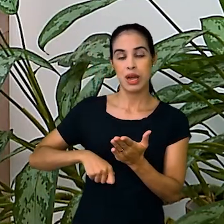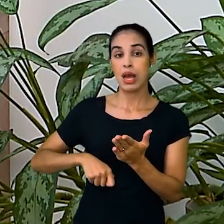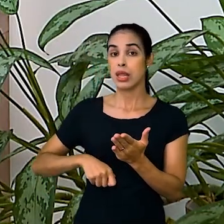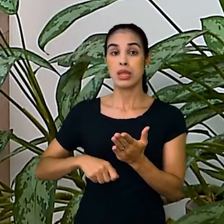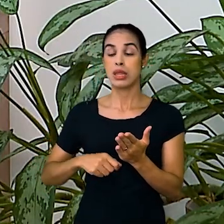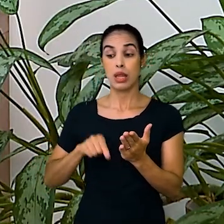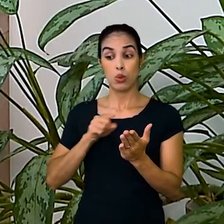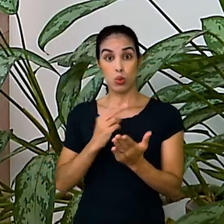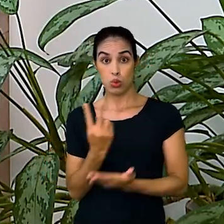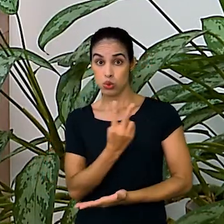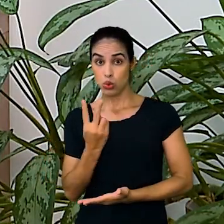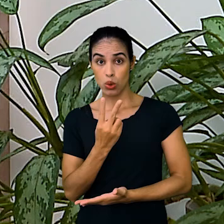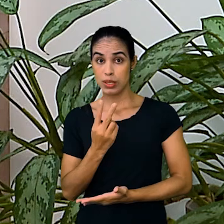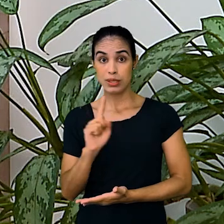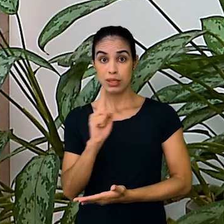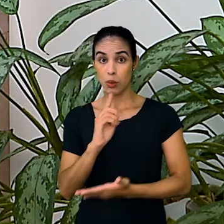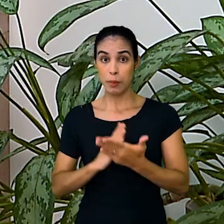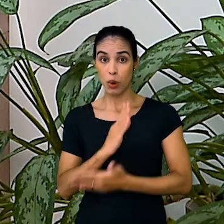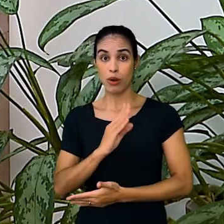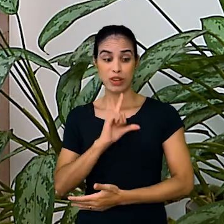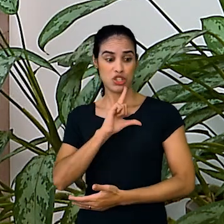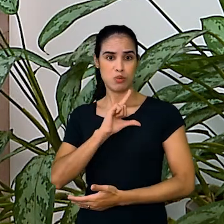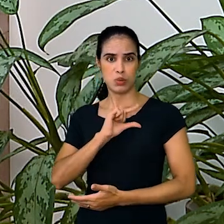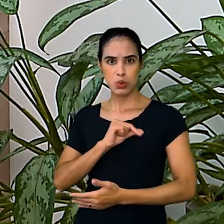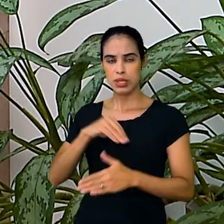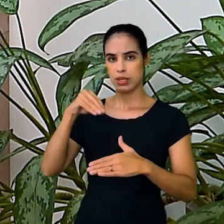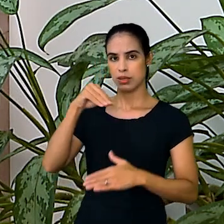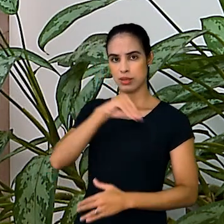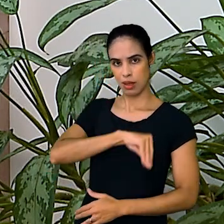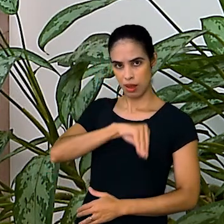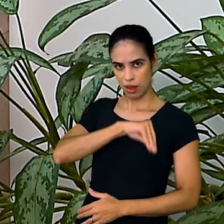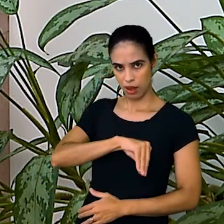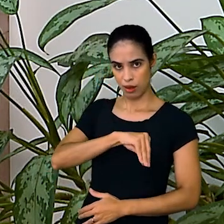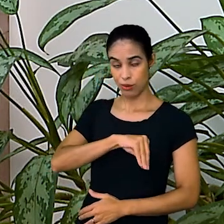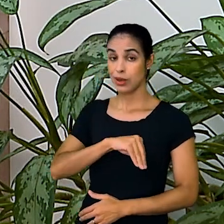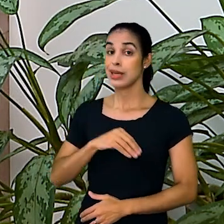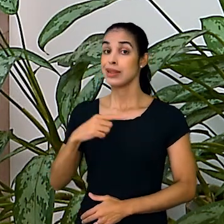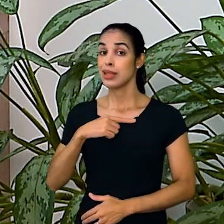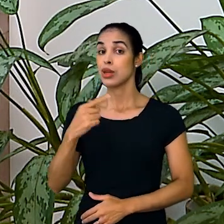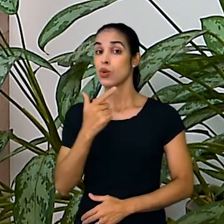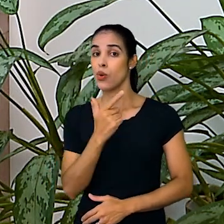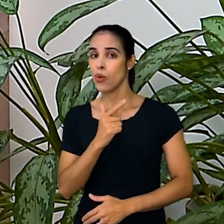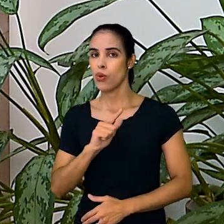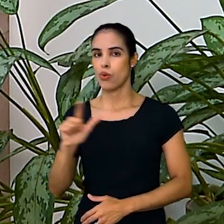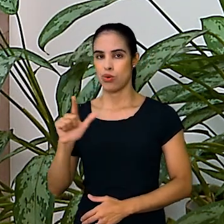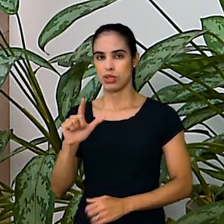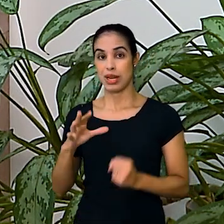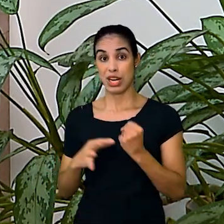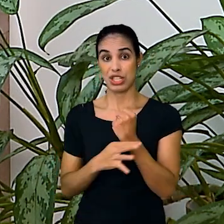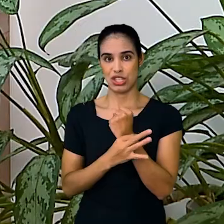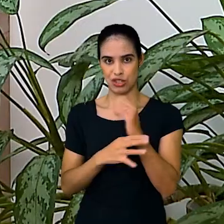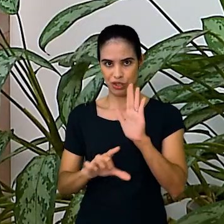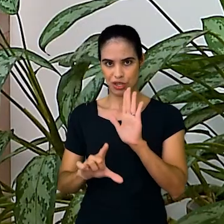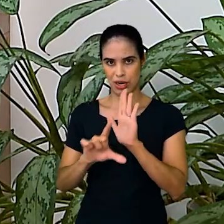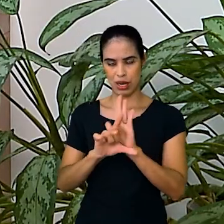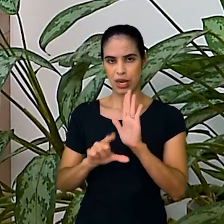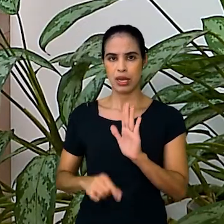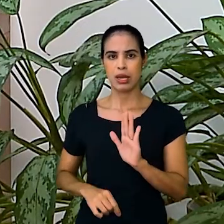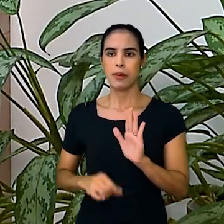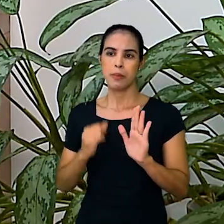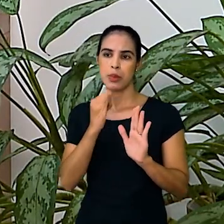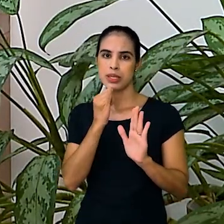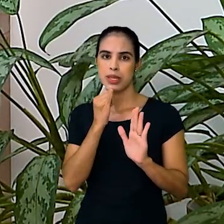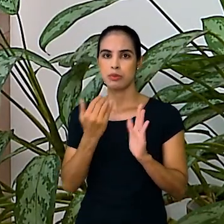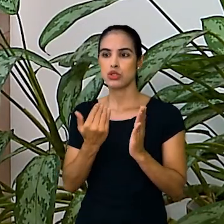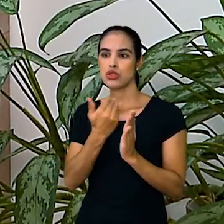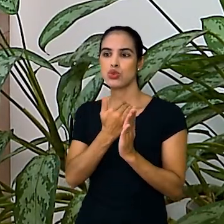do salário. E como consequência disso, existe uma outra garantia legal que não permite o desconto do salário